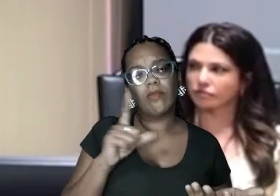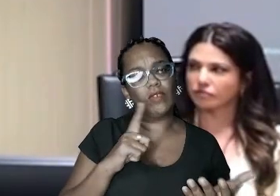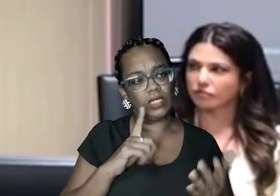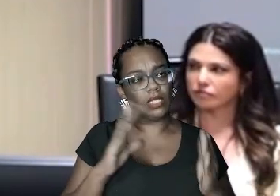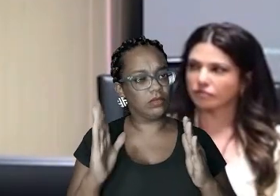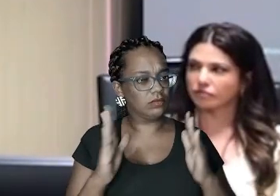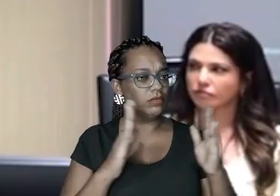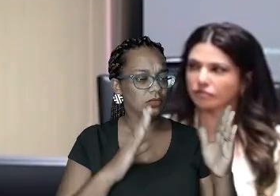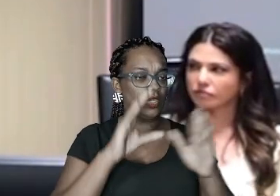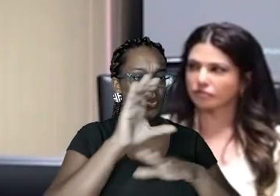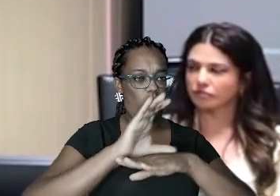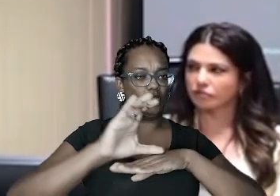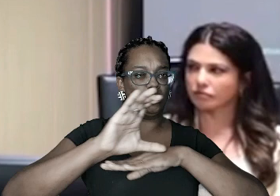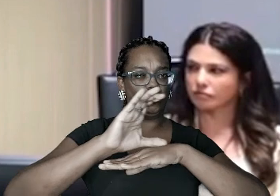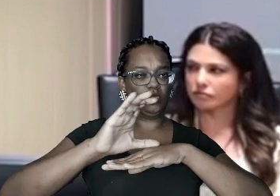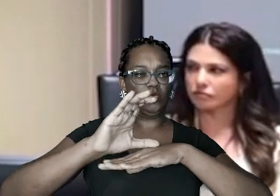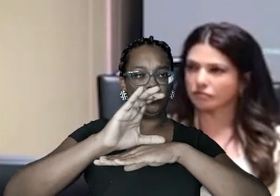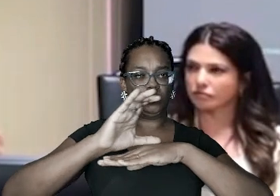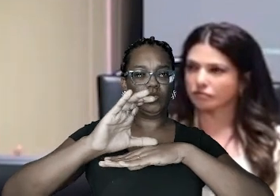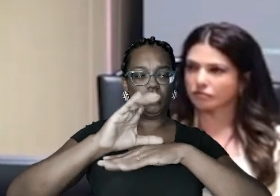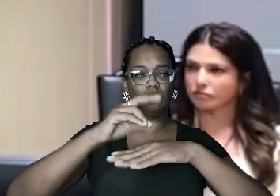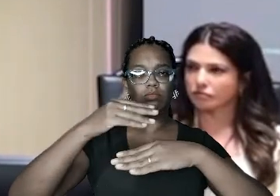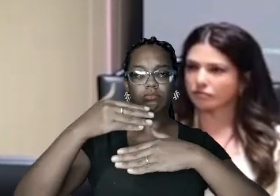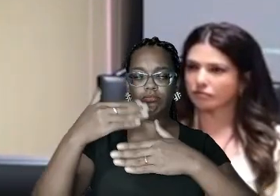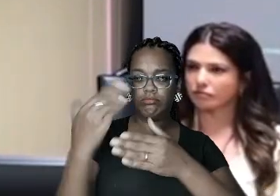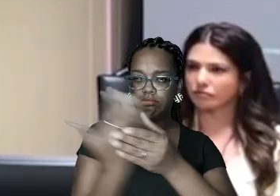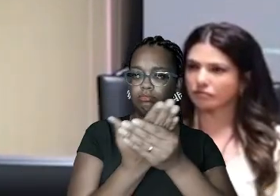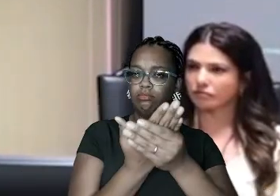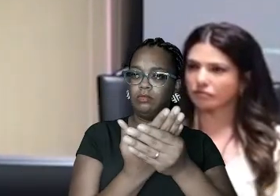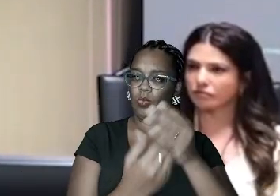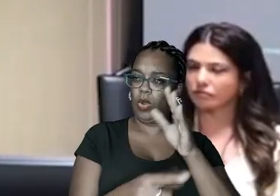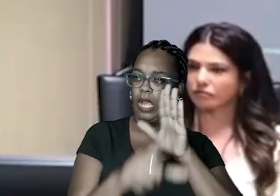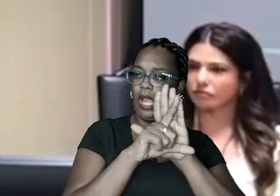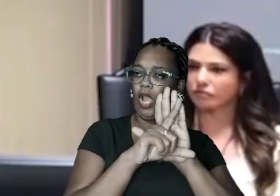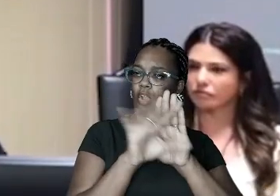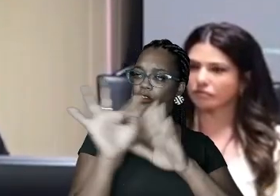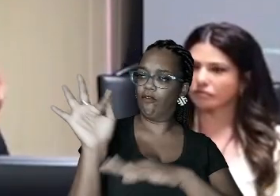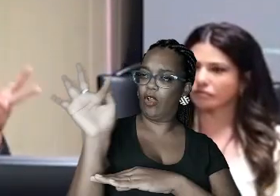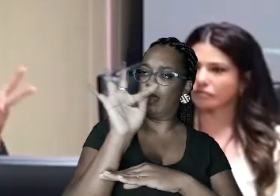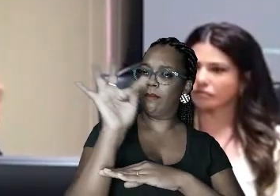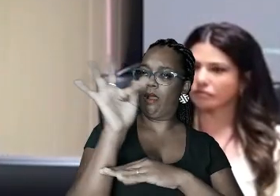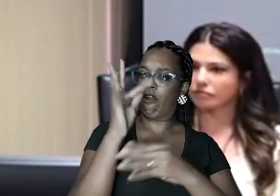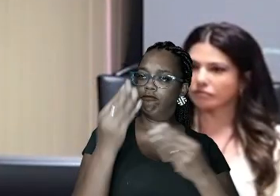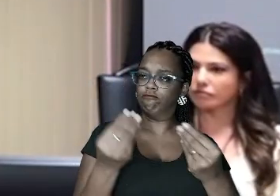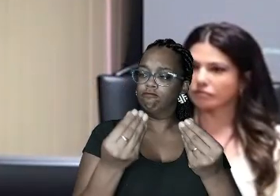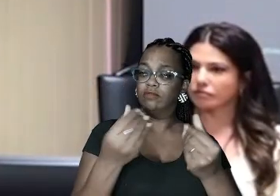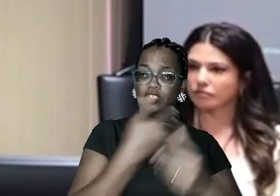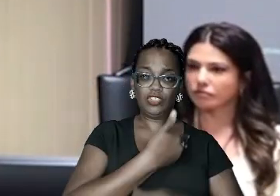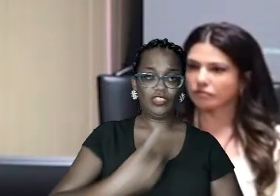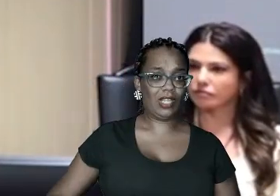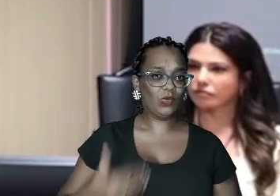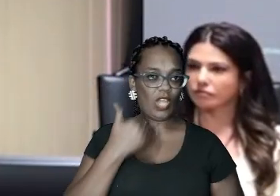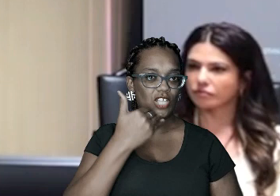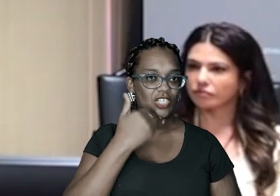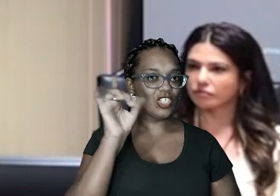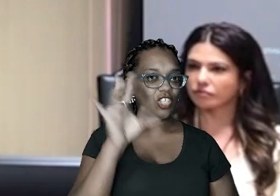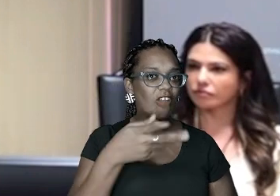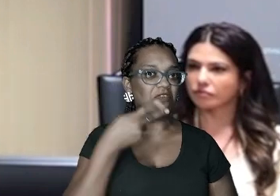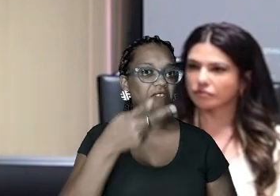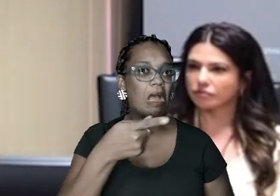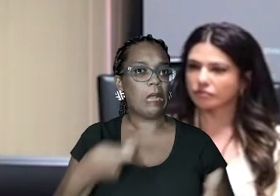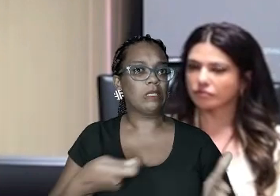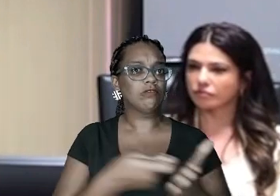evidentemente que isso está lá demarcado antes de mais nada na Constituição né devido processo legal formal substancial né